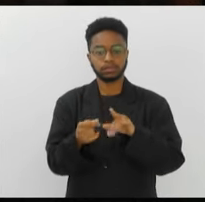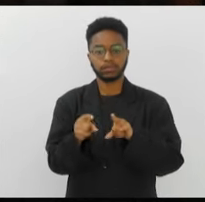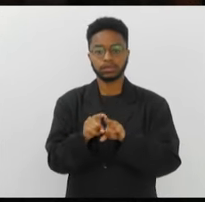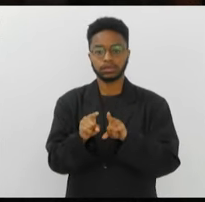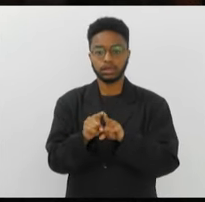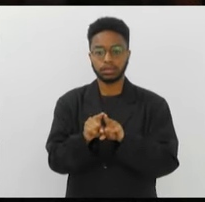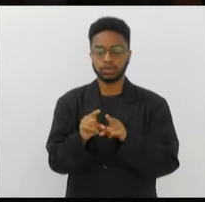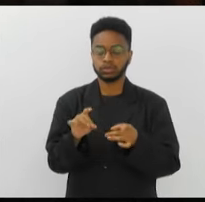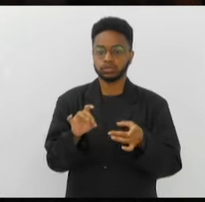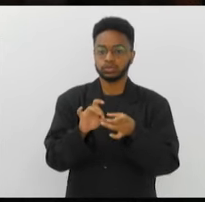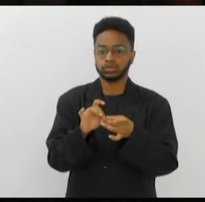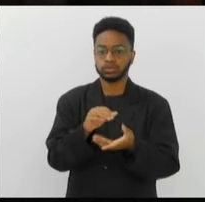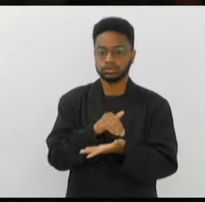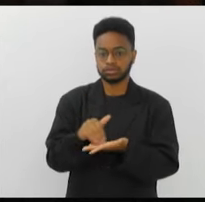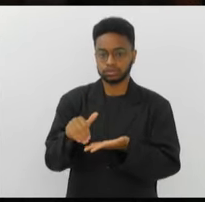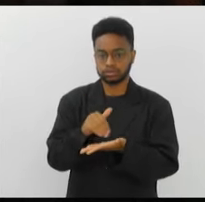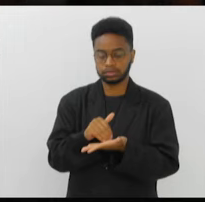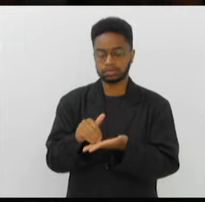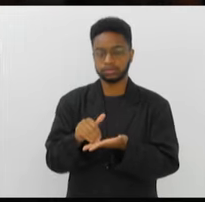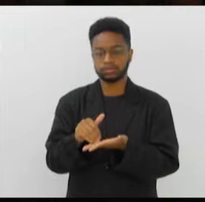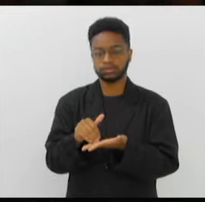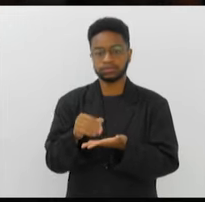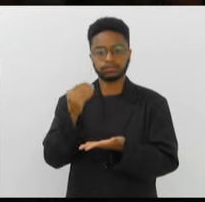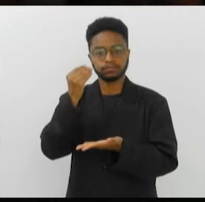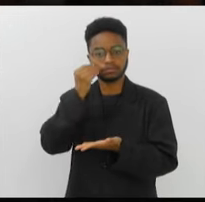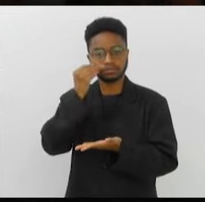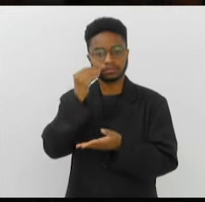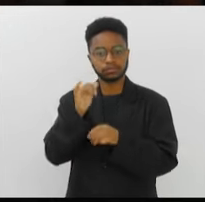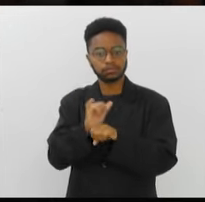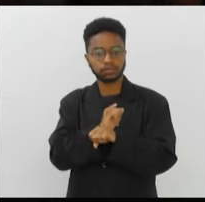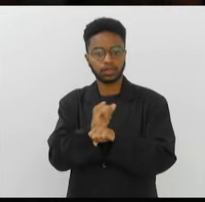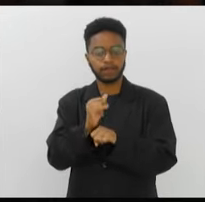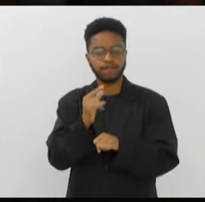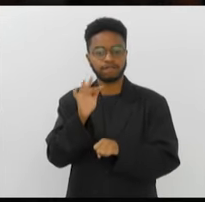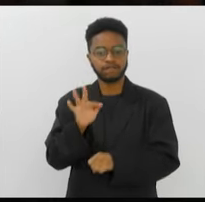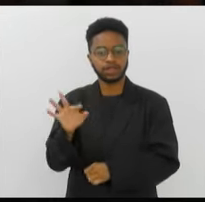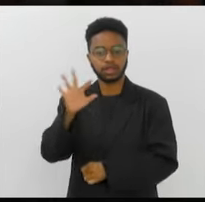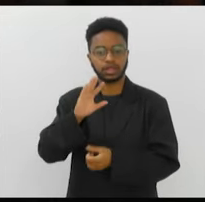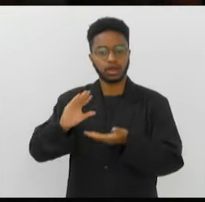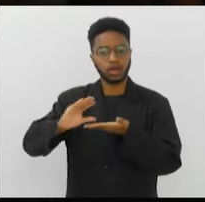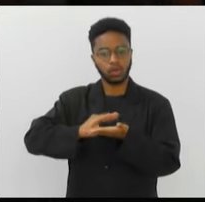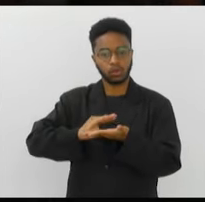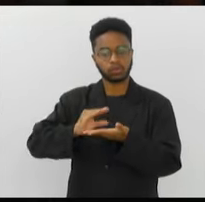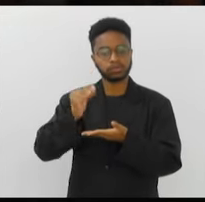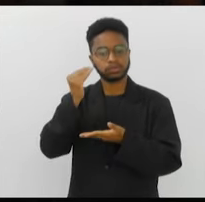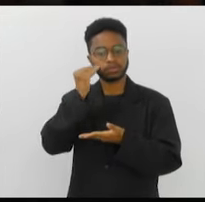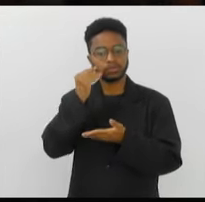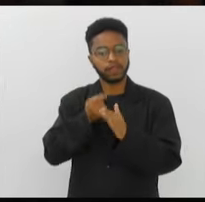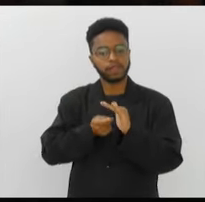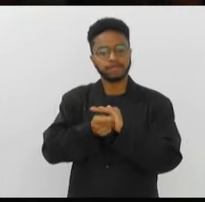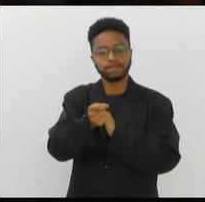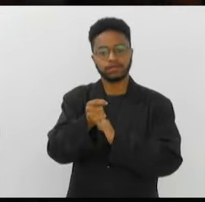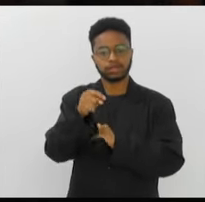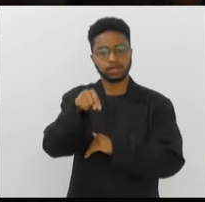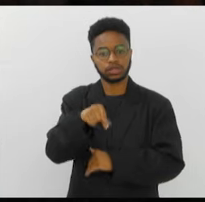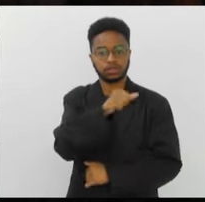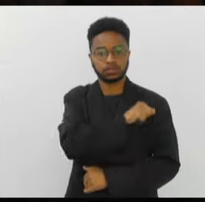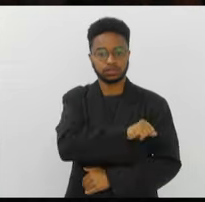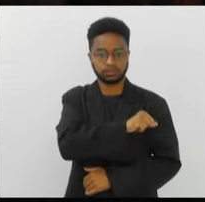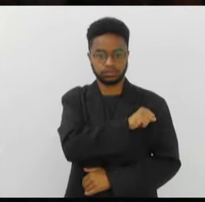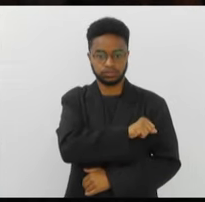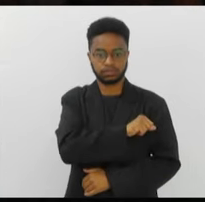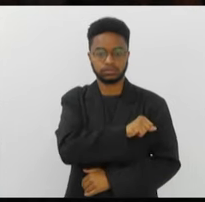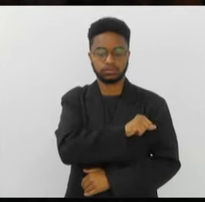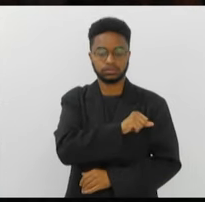nesta secretaria se buscar recursos federais para serem investidos no Estado do Rio de Janeiro